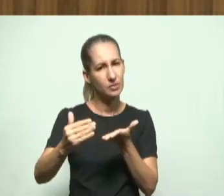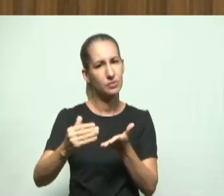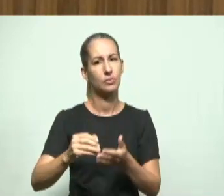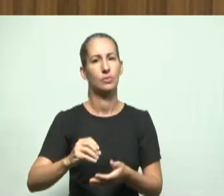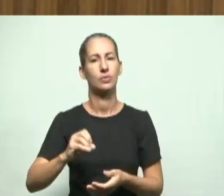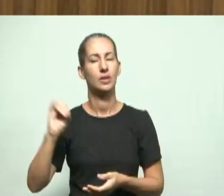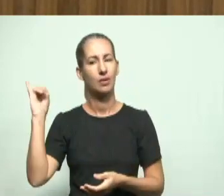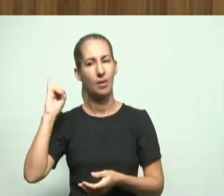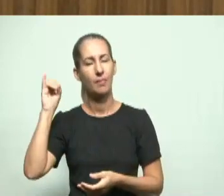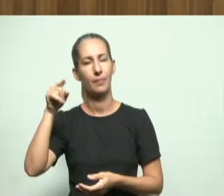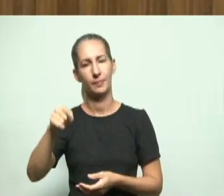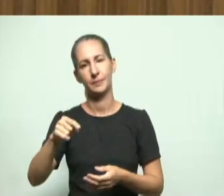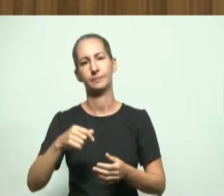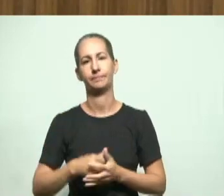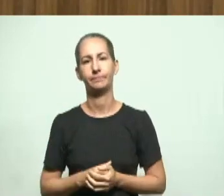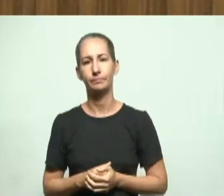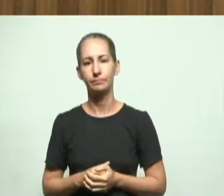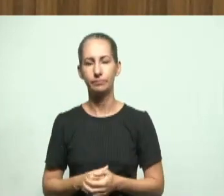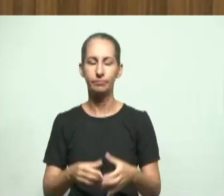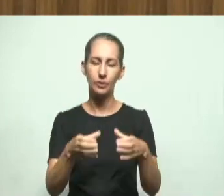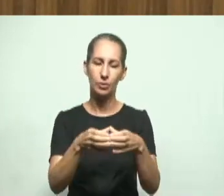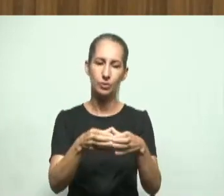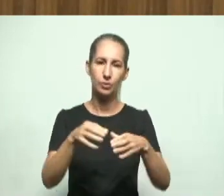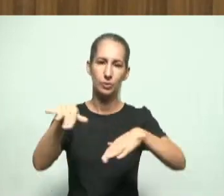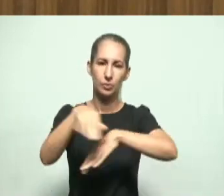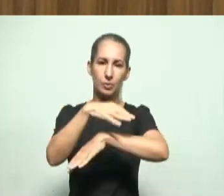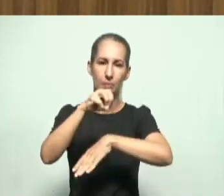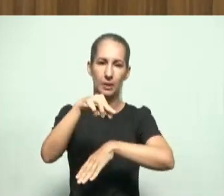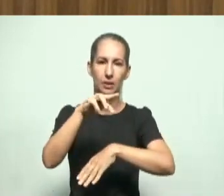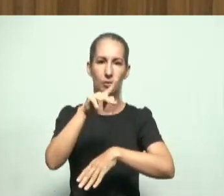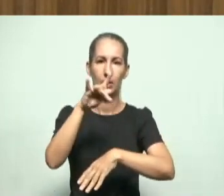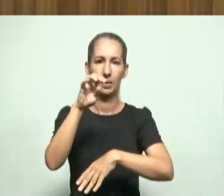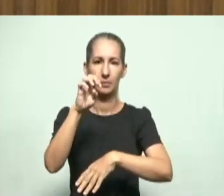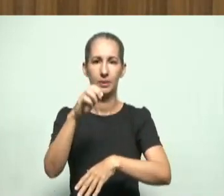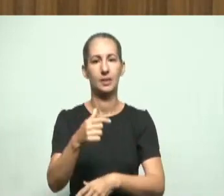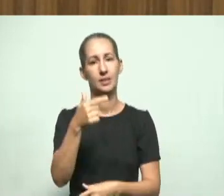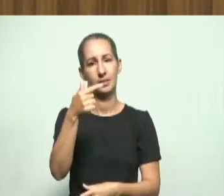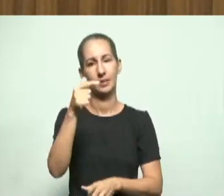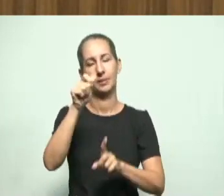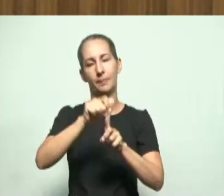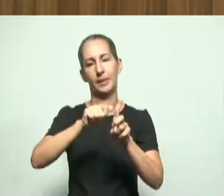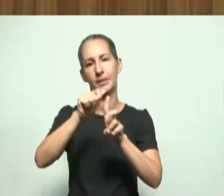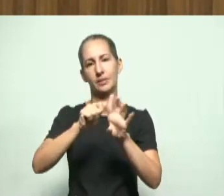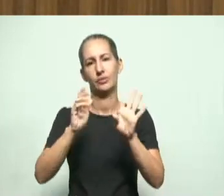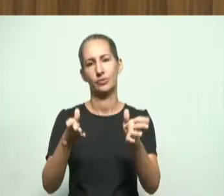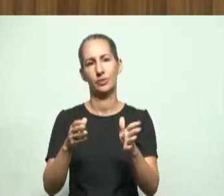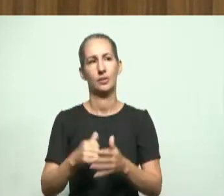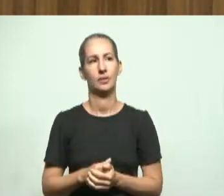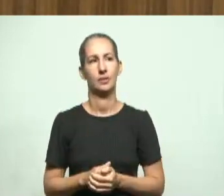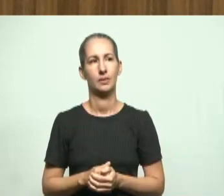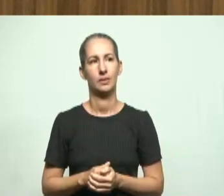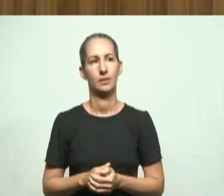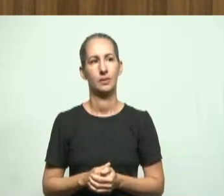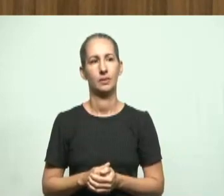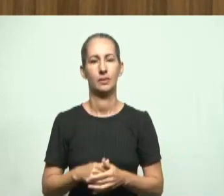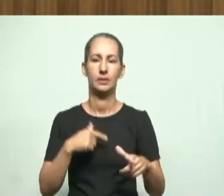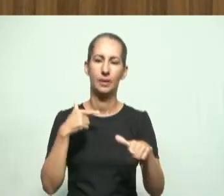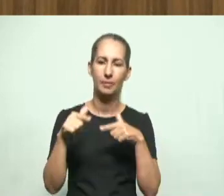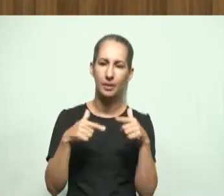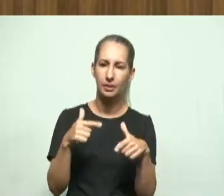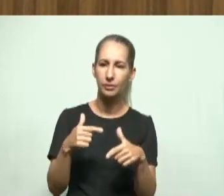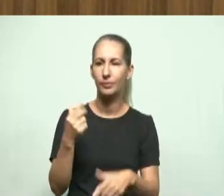Coqueiros. Outra na Maranguape, que já tem 7 meses. Ali com um trabalhador, com